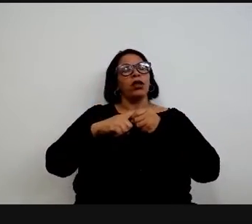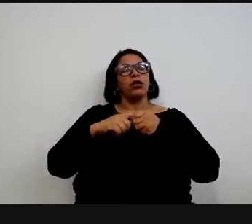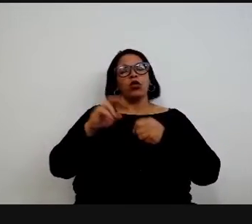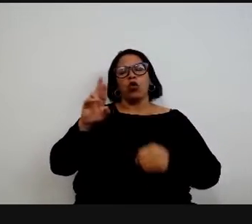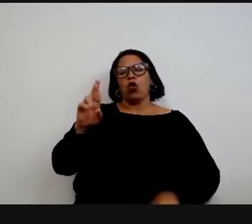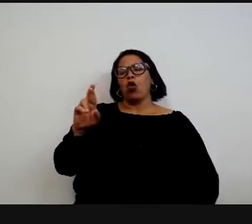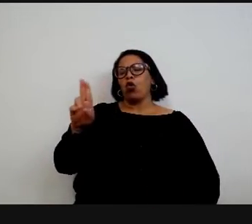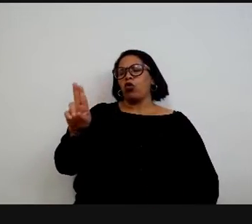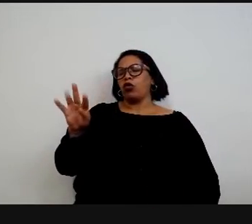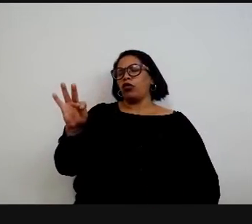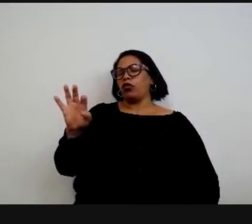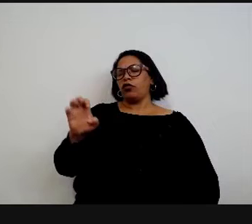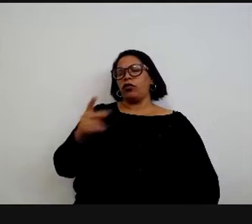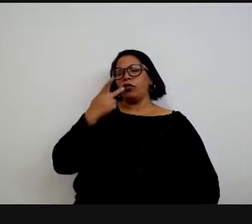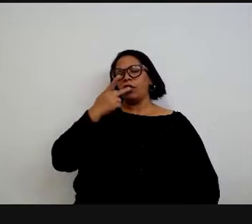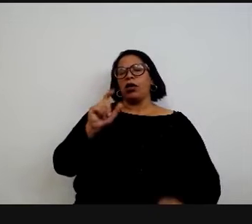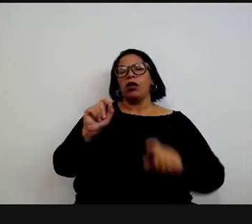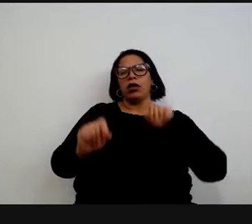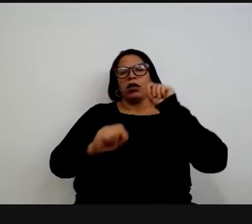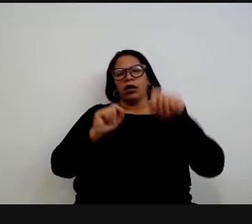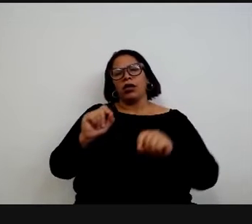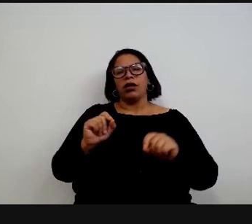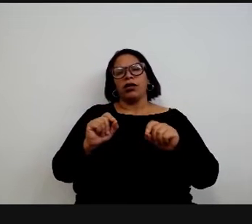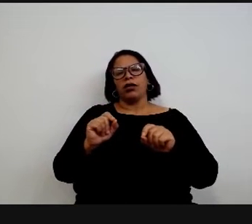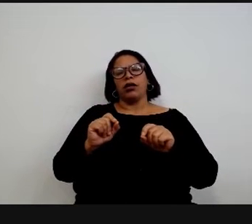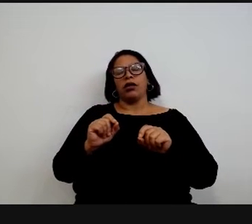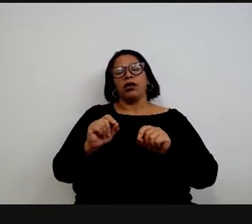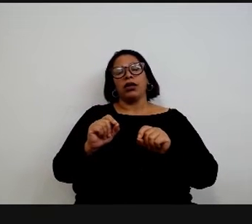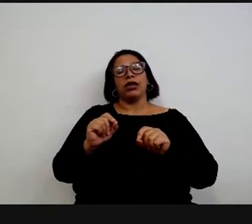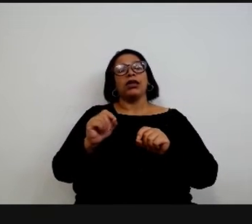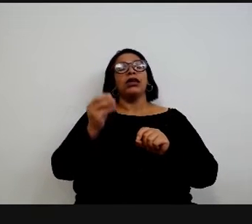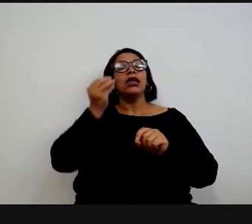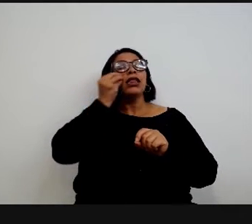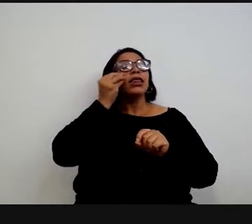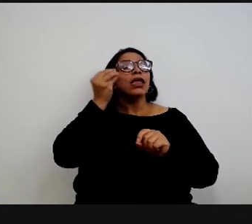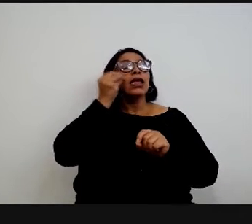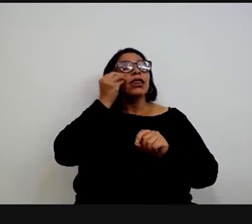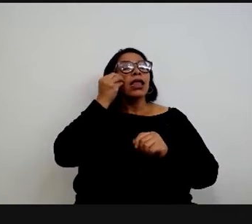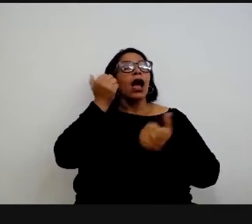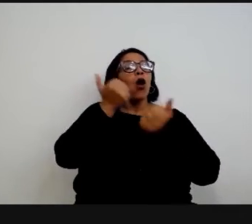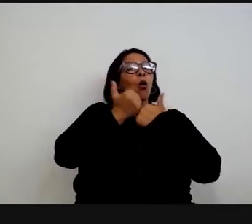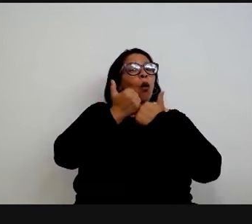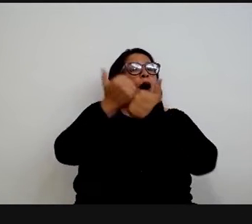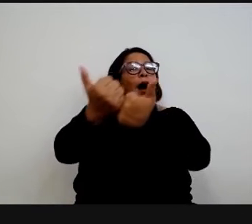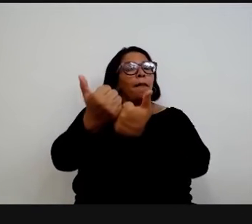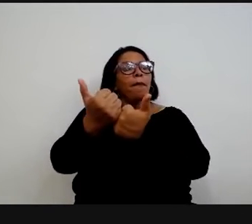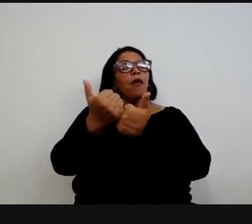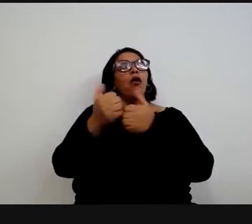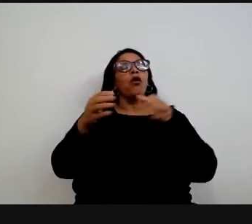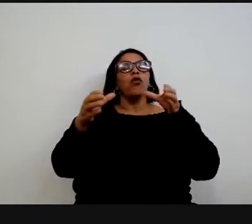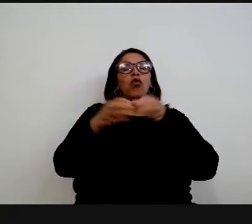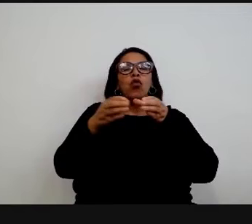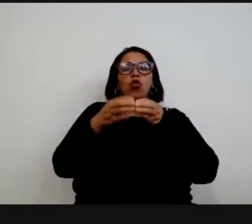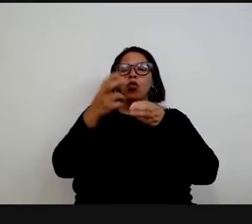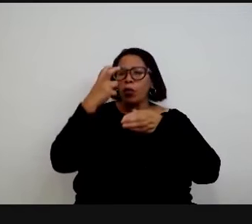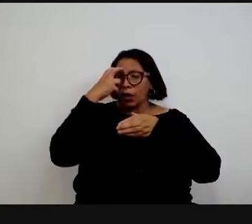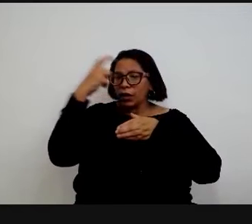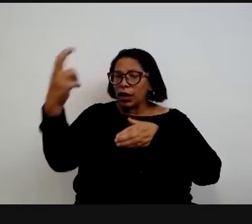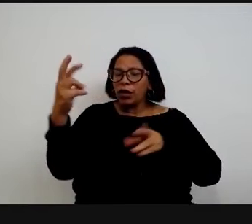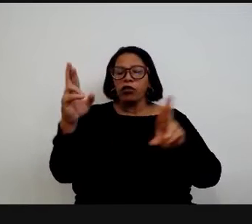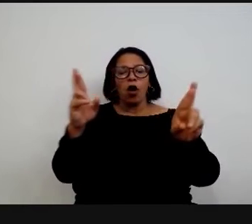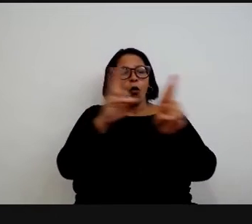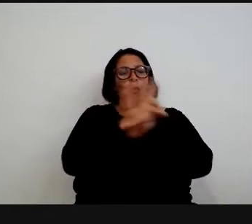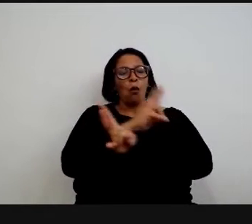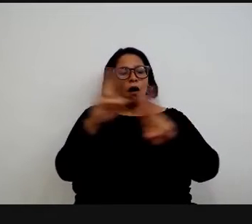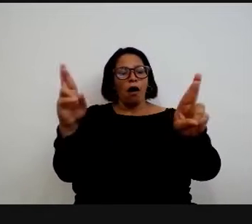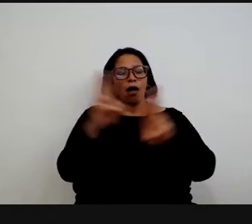Ruth teve lá atrás, de buscar essa cooperação, a inteligência coletiva, a integração,